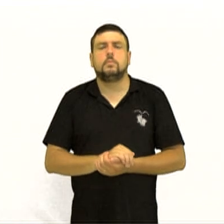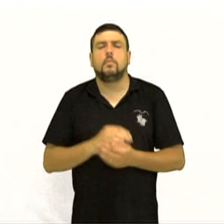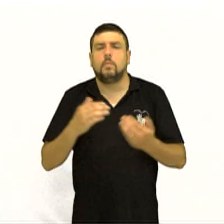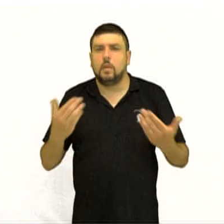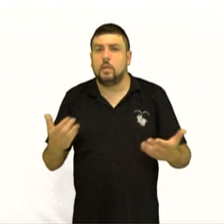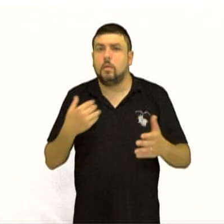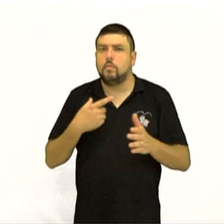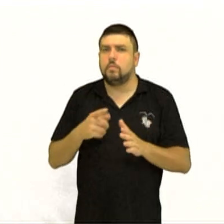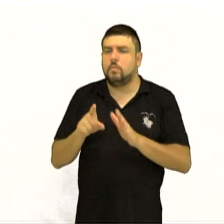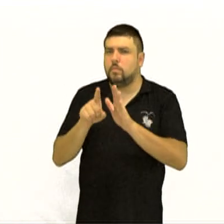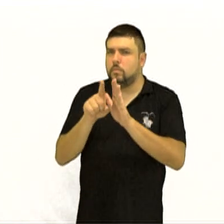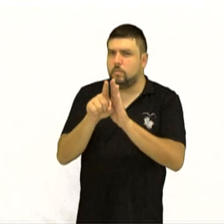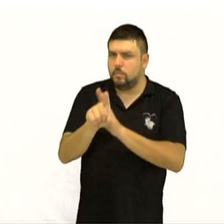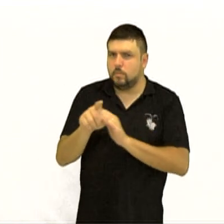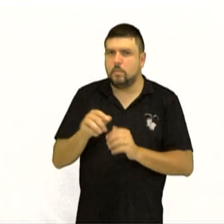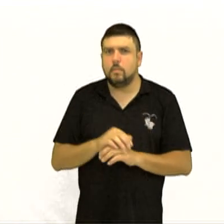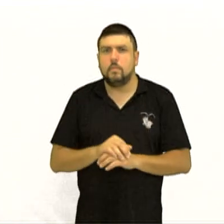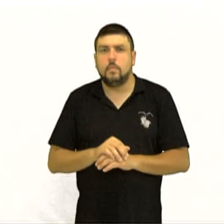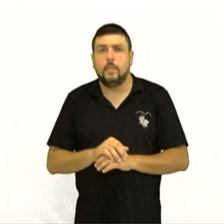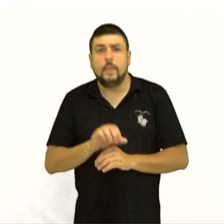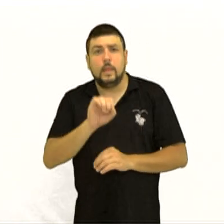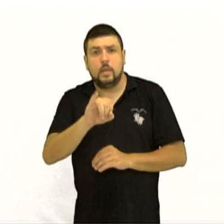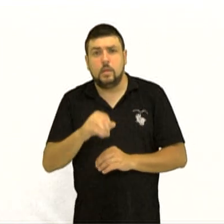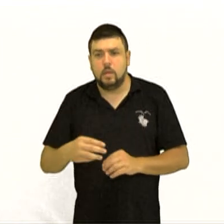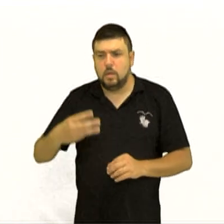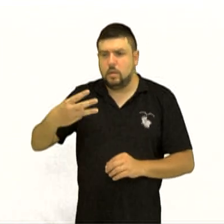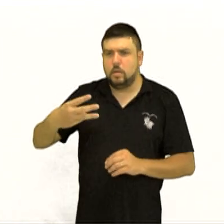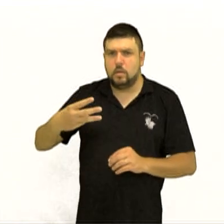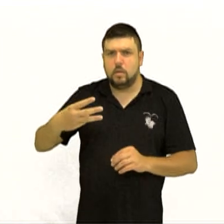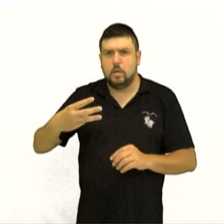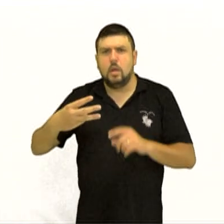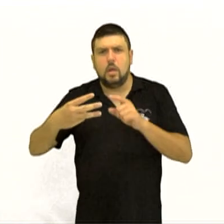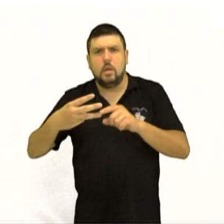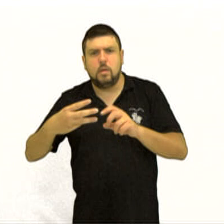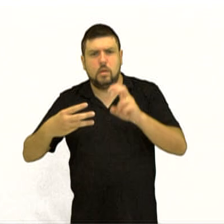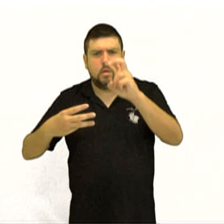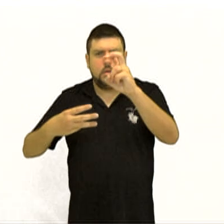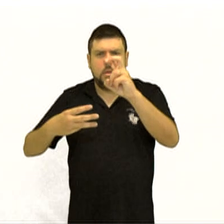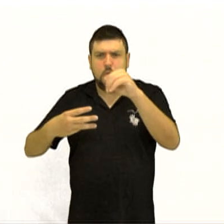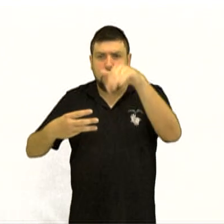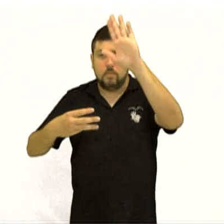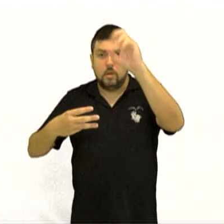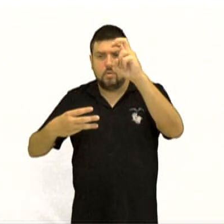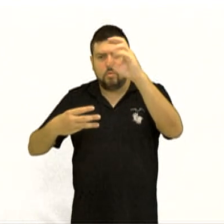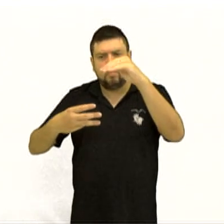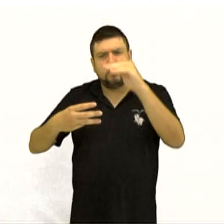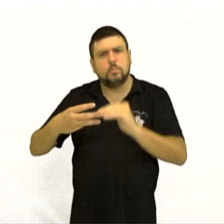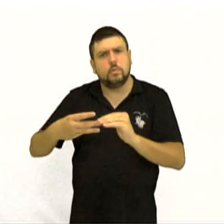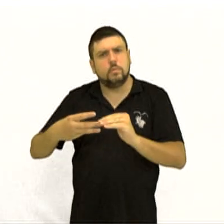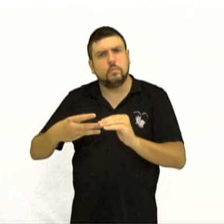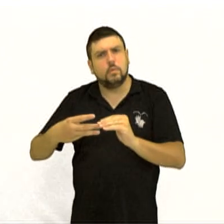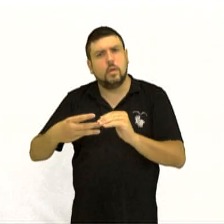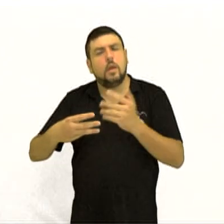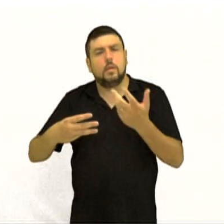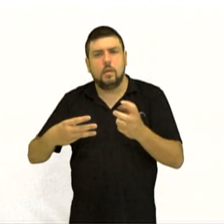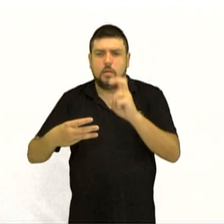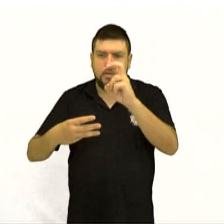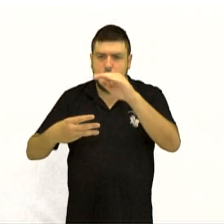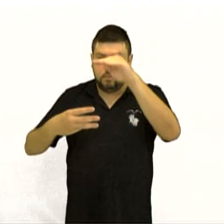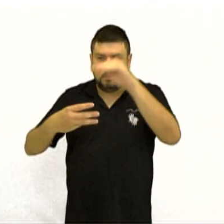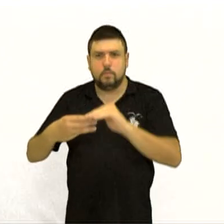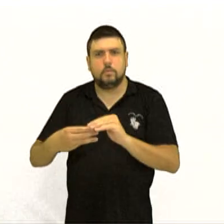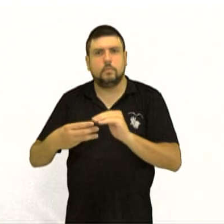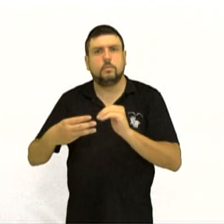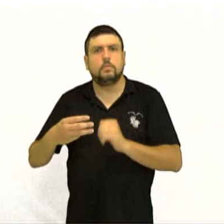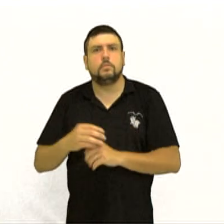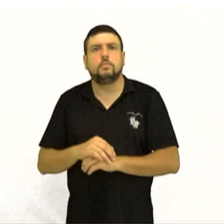5? Não, não é maior que 5. É menor. Então, não. Se não, descarte esse algarismo. Só descartar. Então,